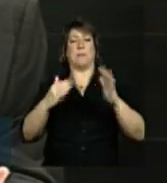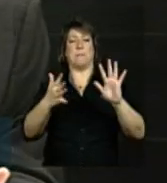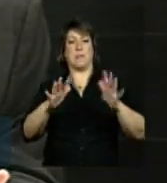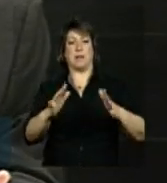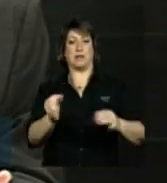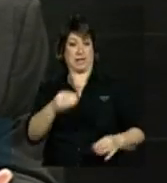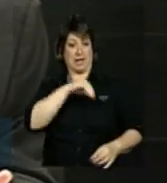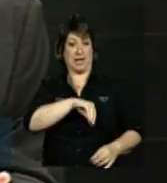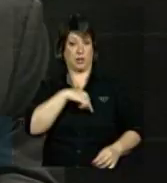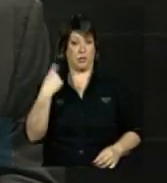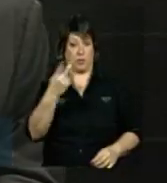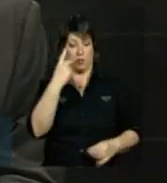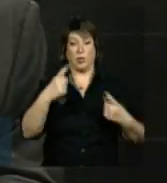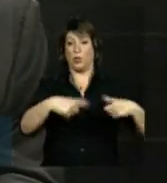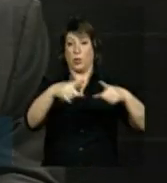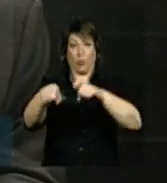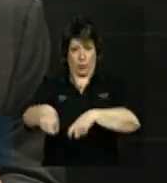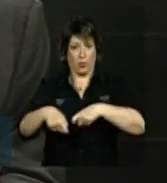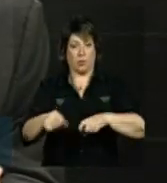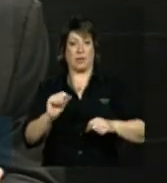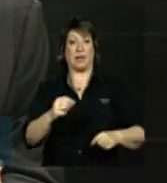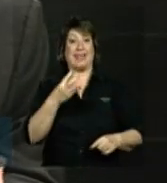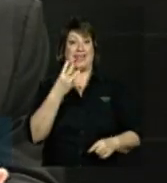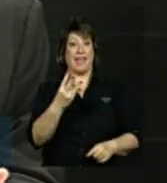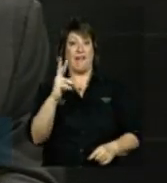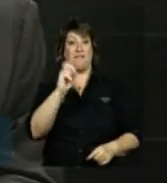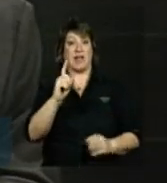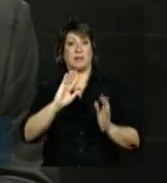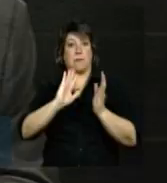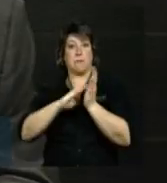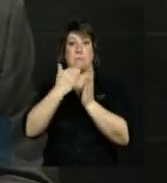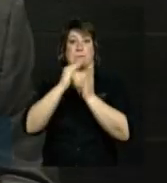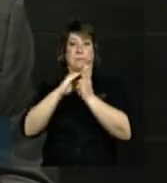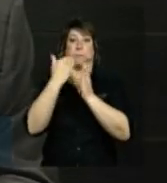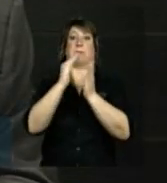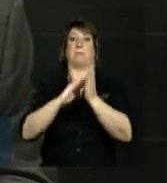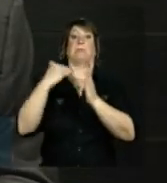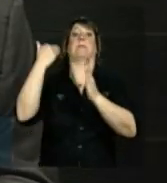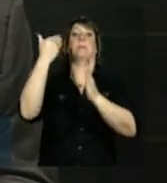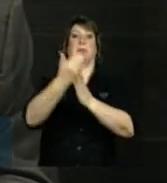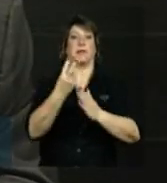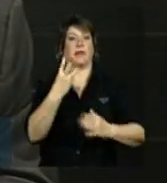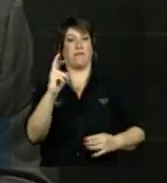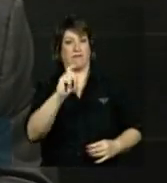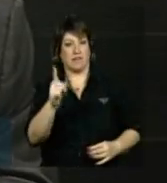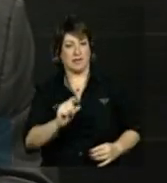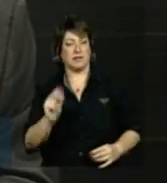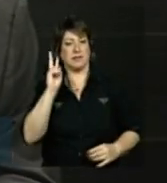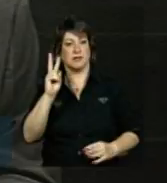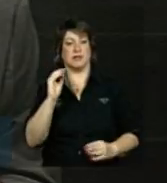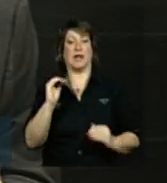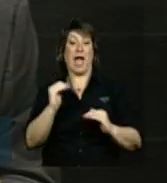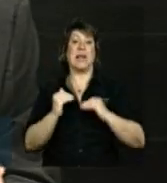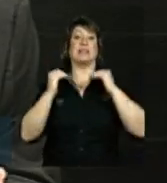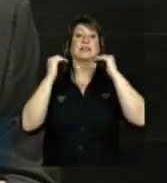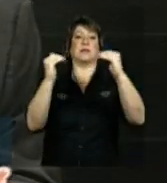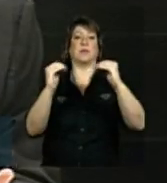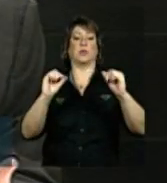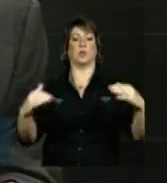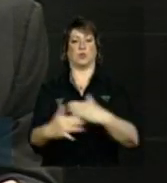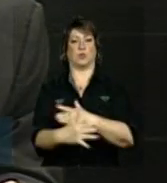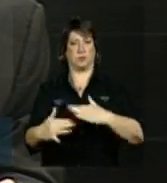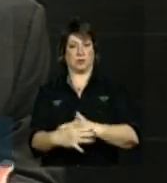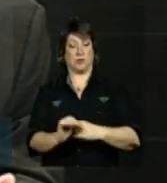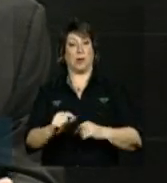da renda nos domicílios rurais 3 vezes acima do rendimento médio do setor urbano, mostrando que,